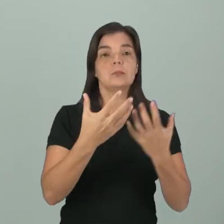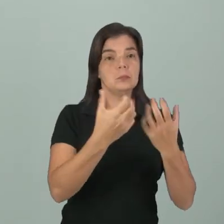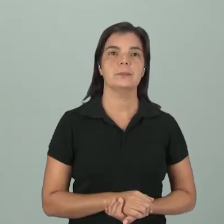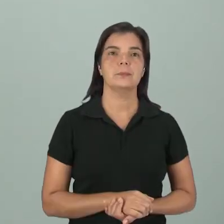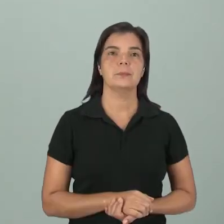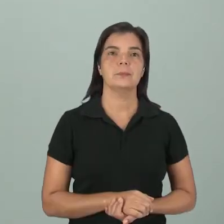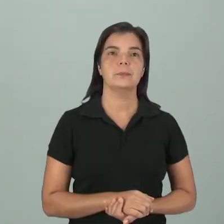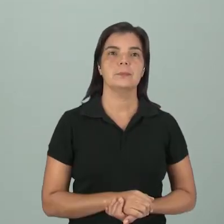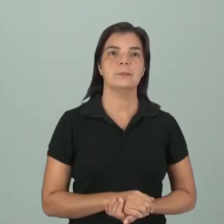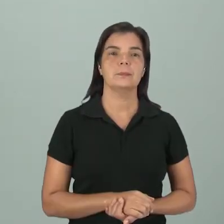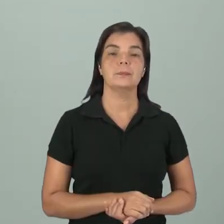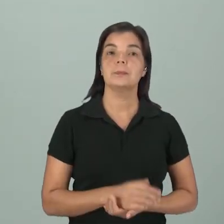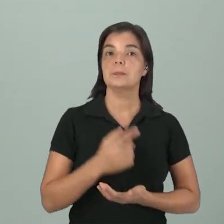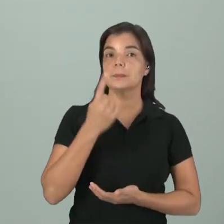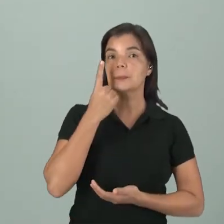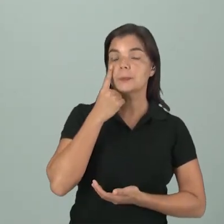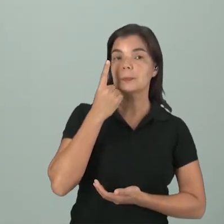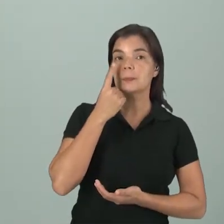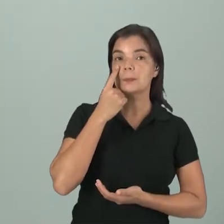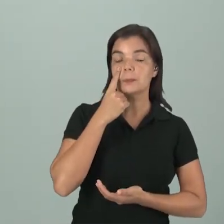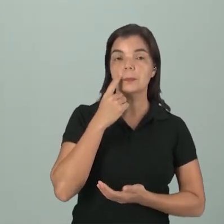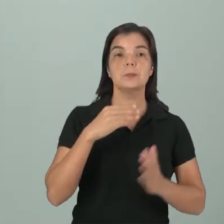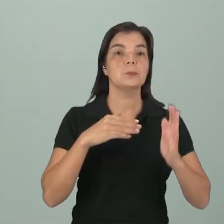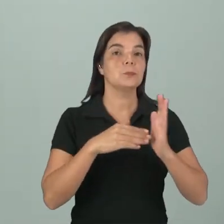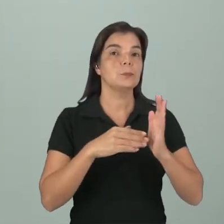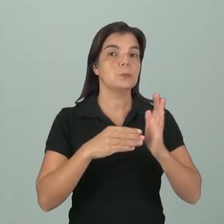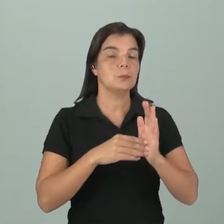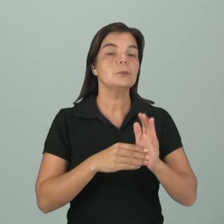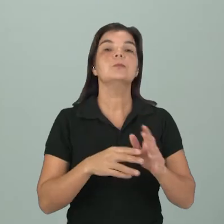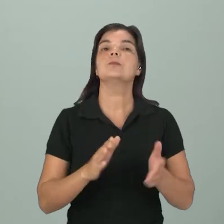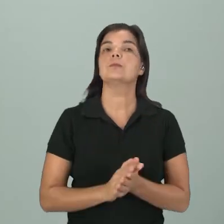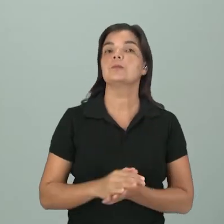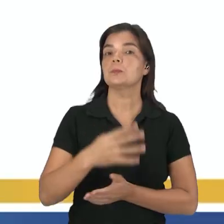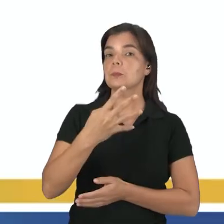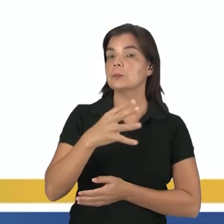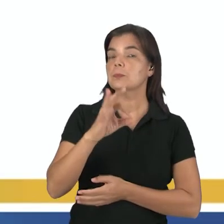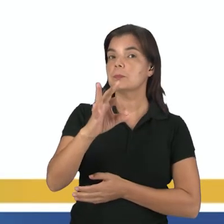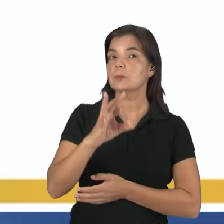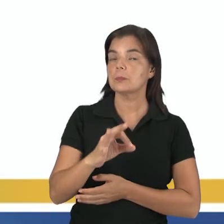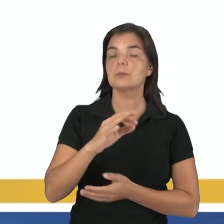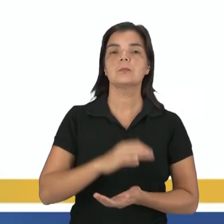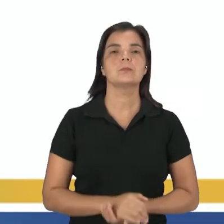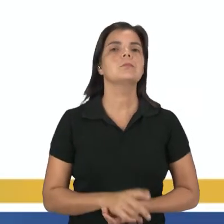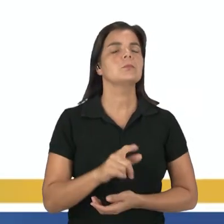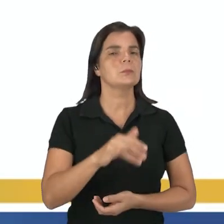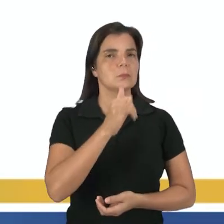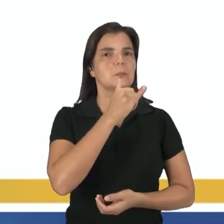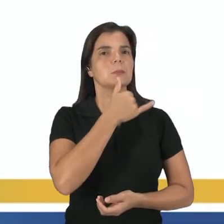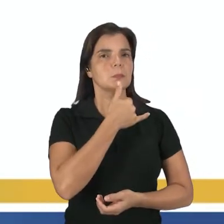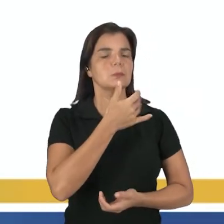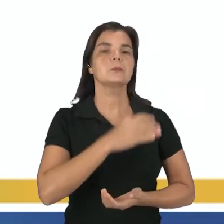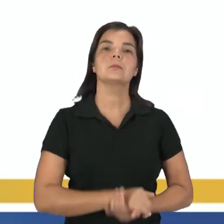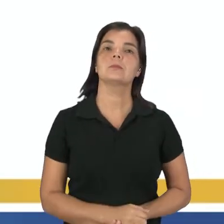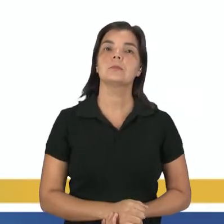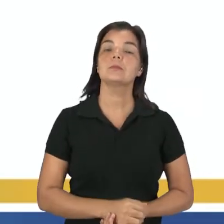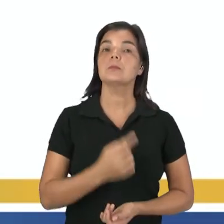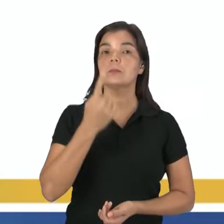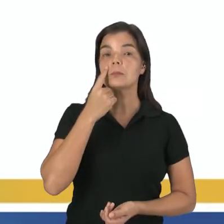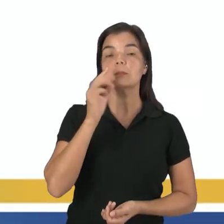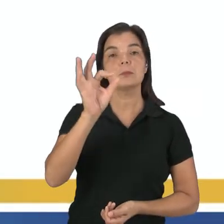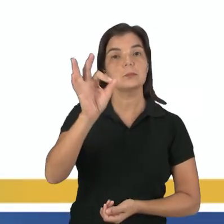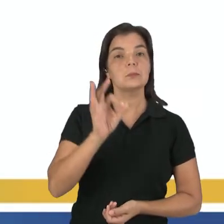divergência. Vamos observar o último trecho agora. 4%. Isso é muito triste. Gente,